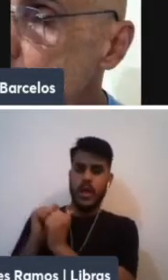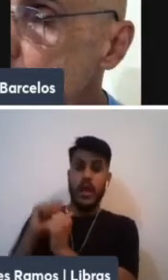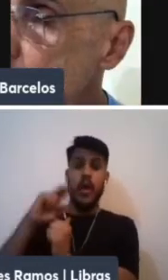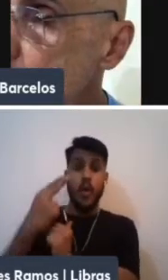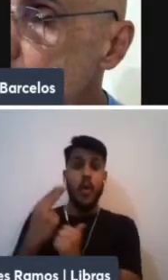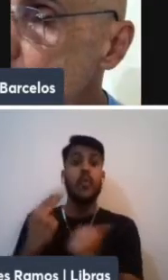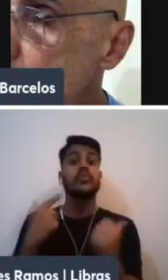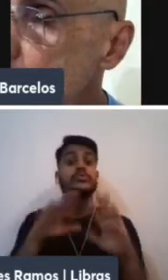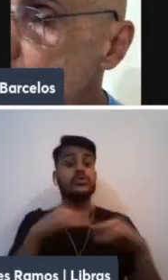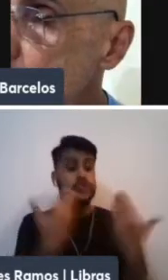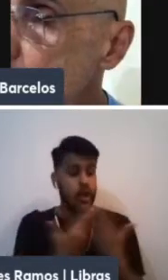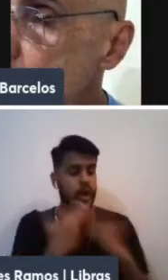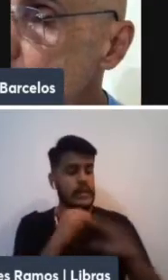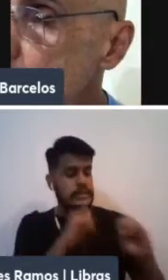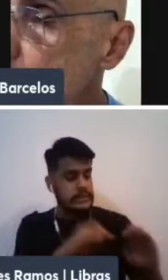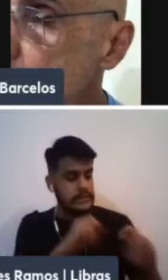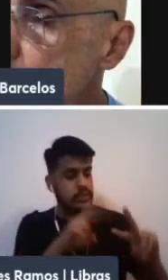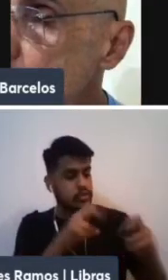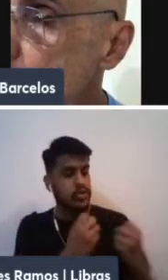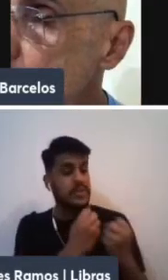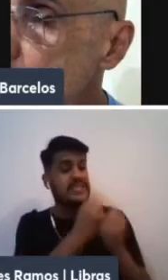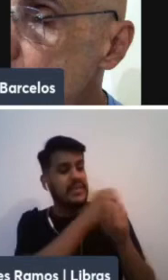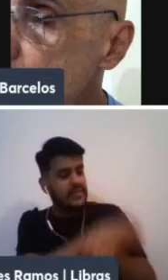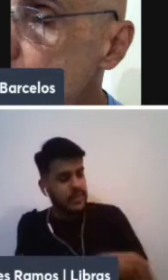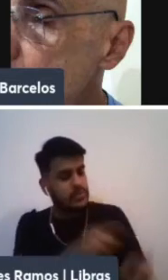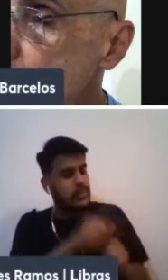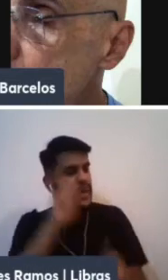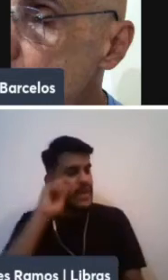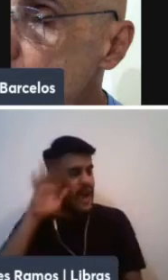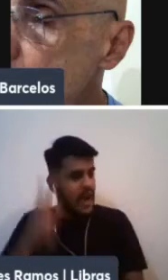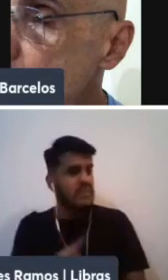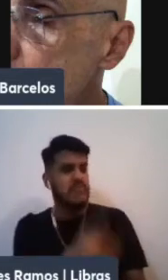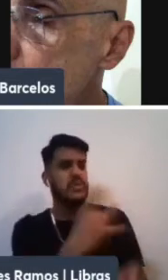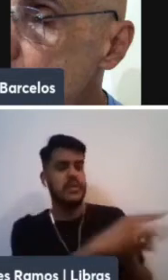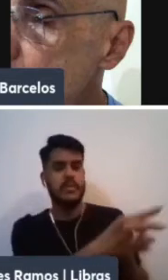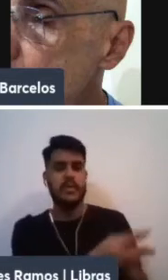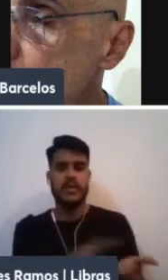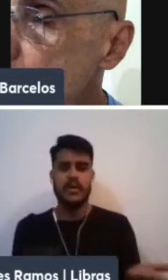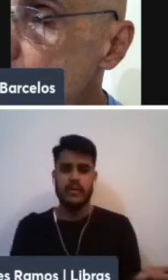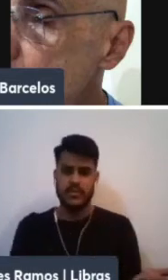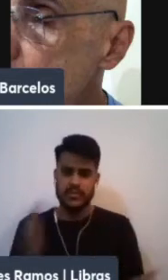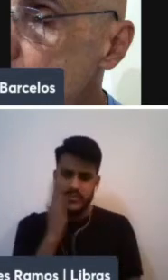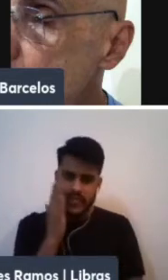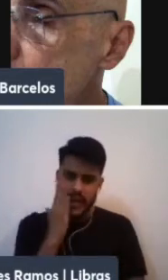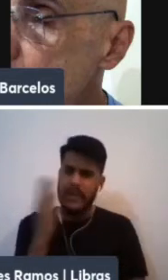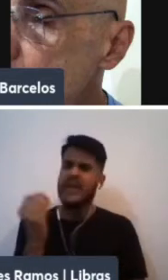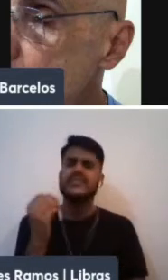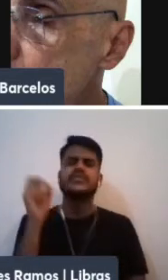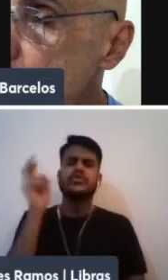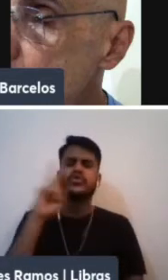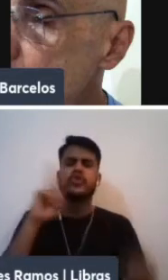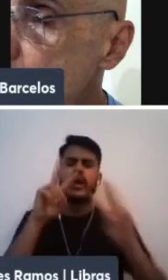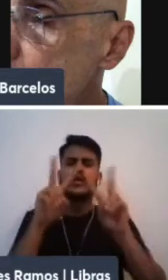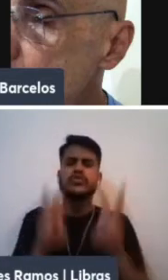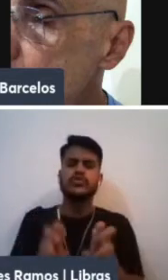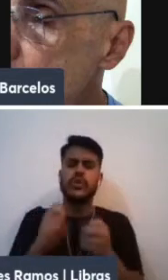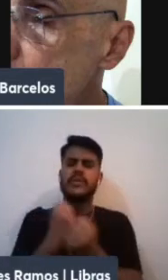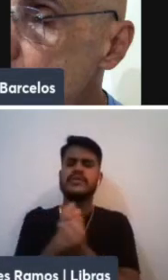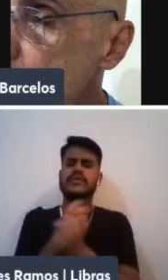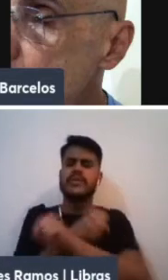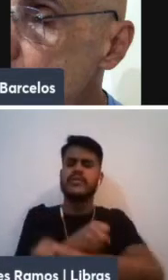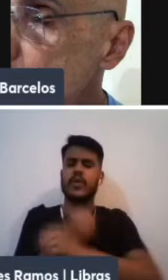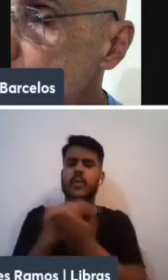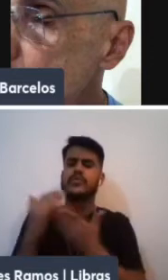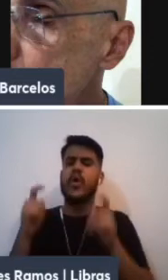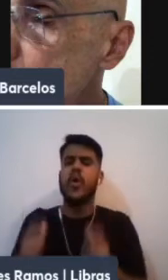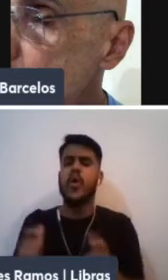da escravidão e o que acontece na África. Sim. E como é que foi a história da escravidão? Da onde veio o